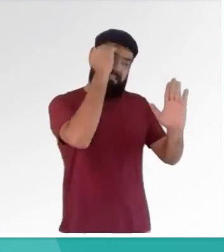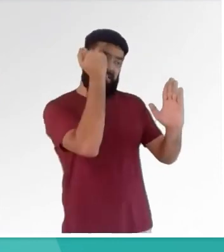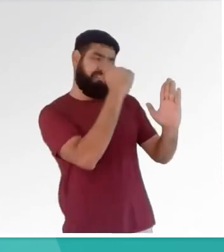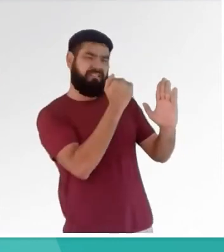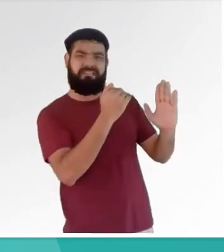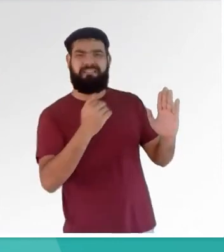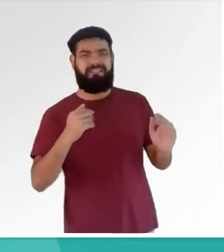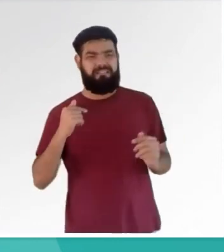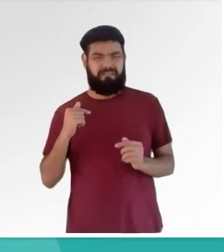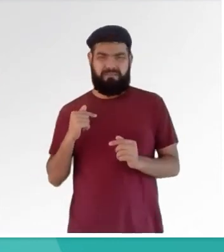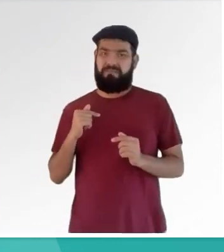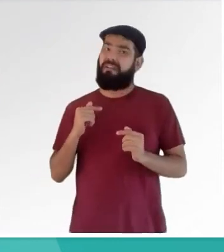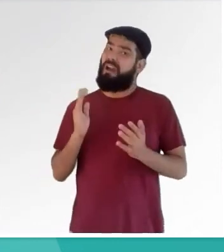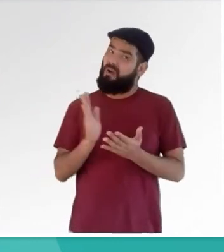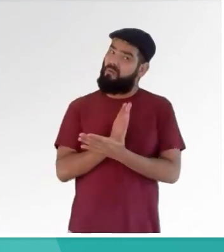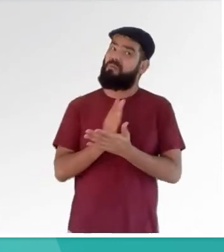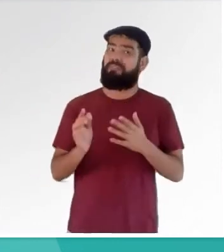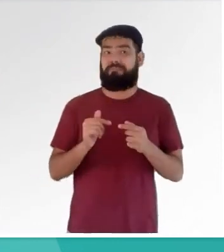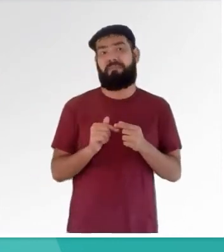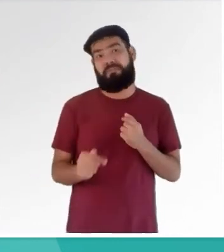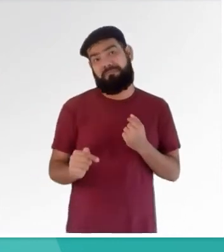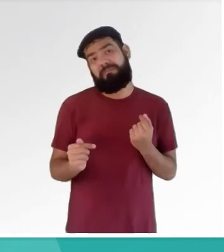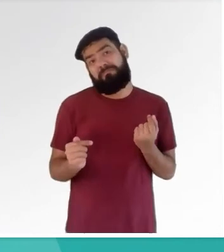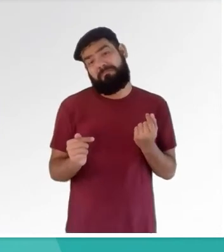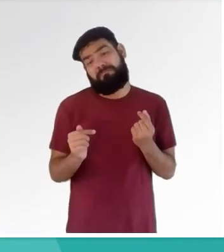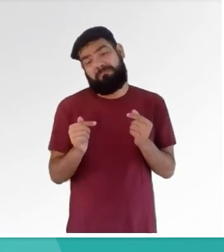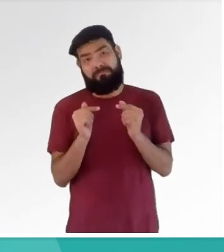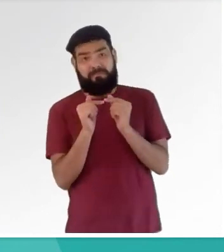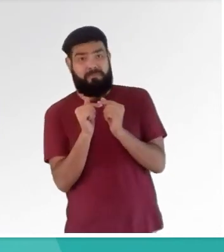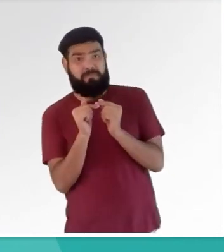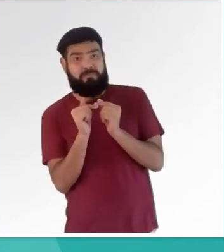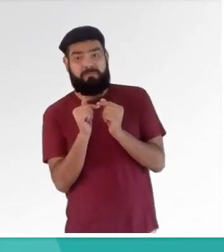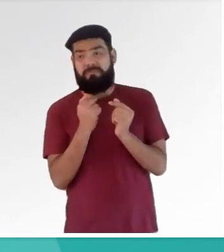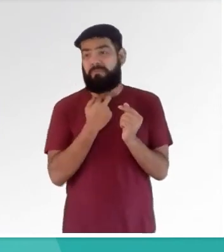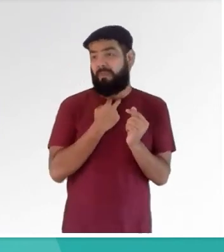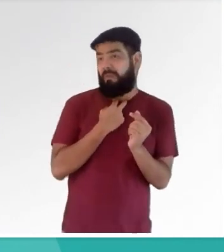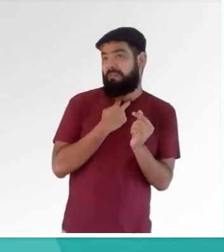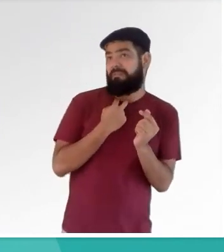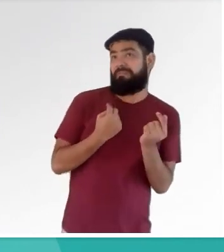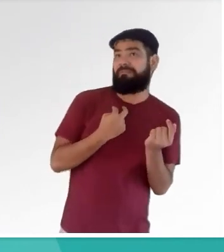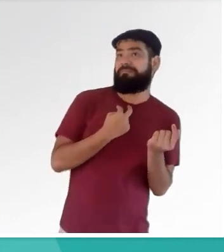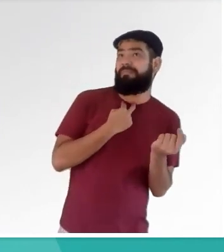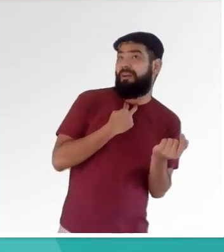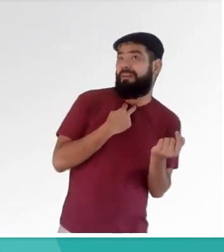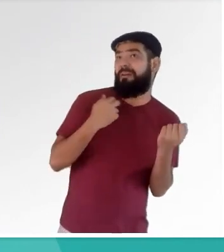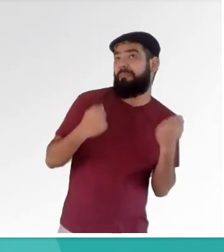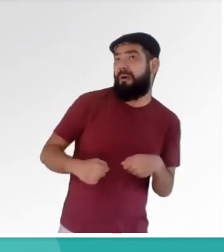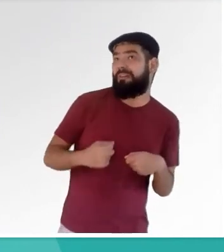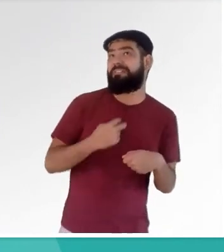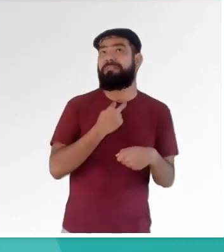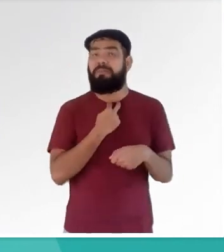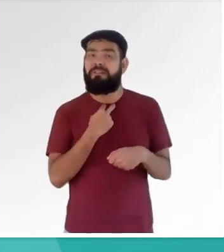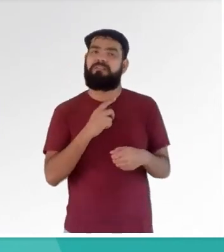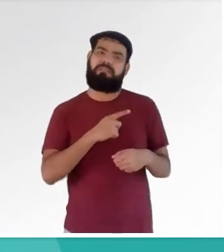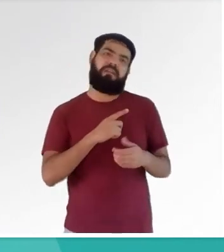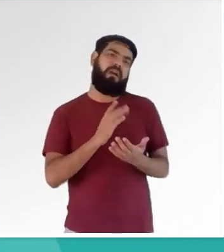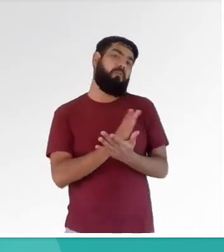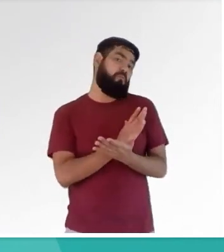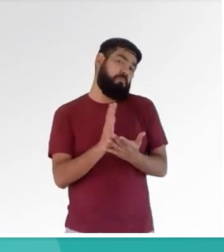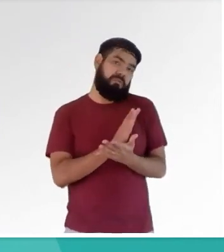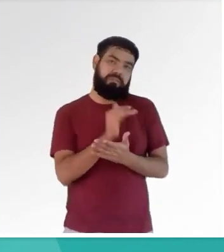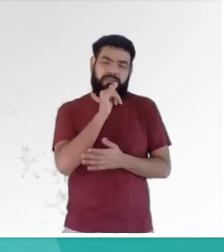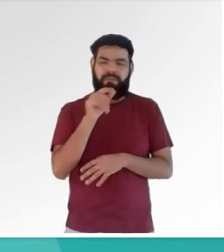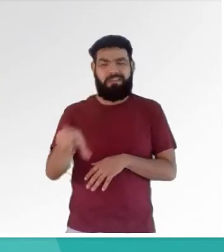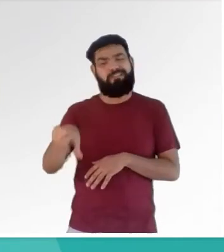use. Então são as consequências da sua doutrina. Se você escolheu aquela